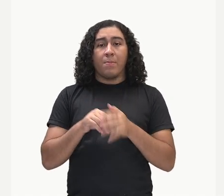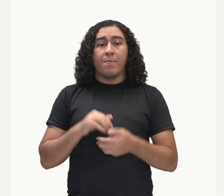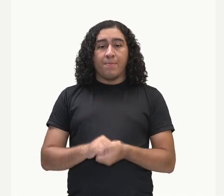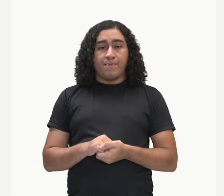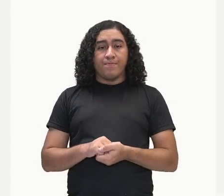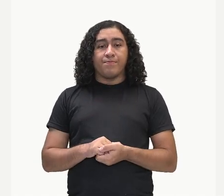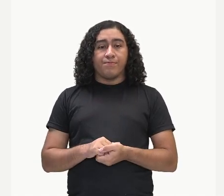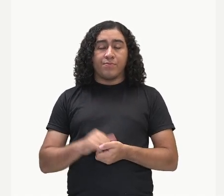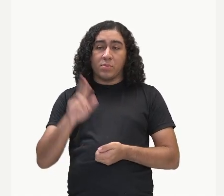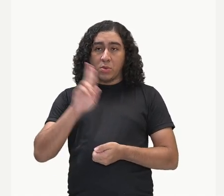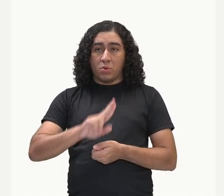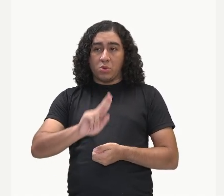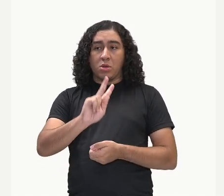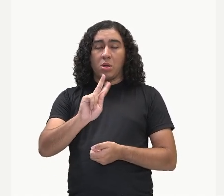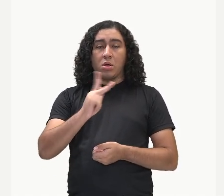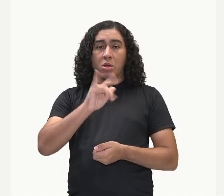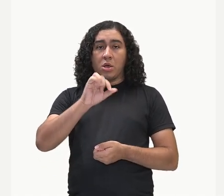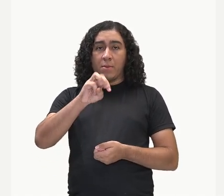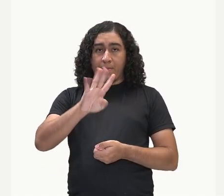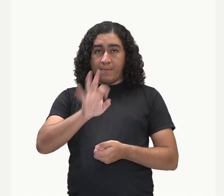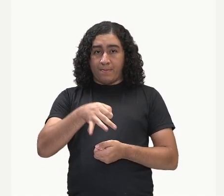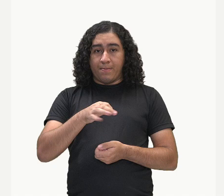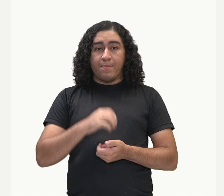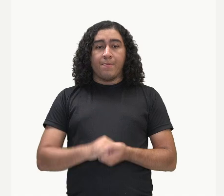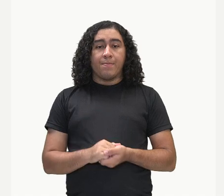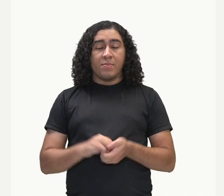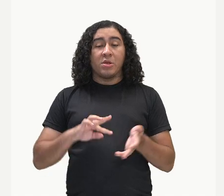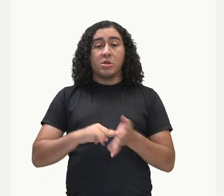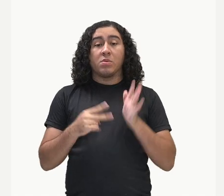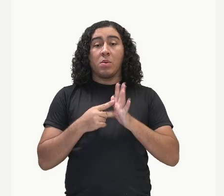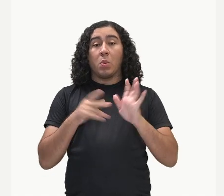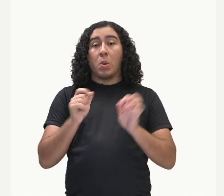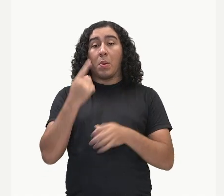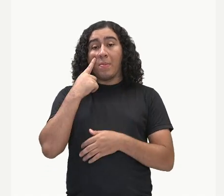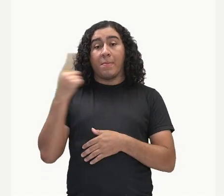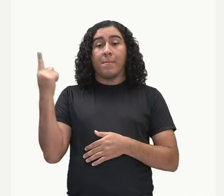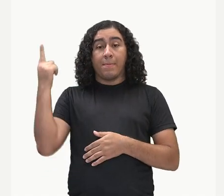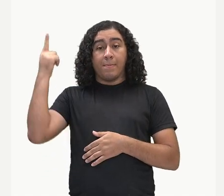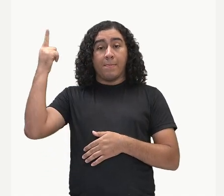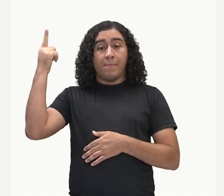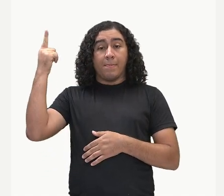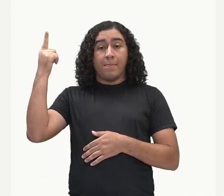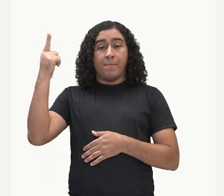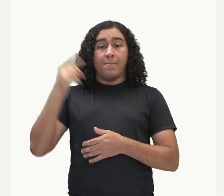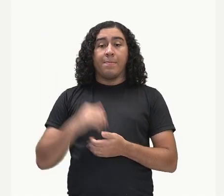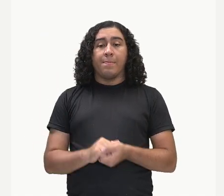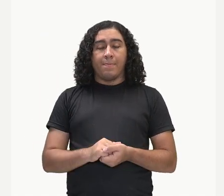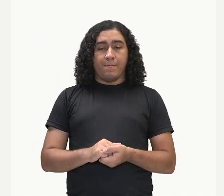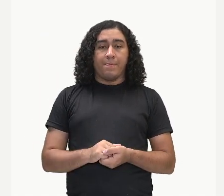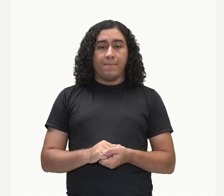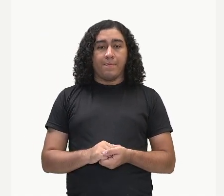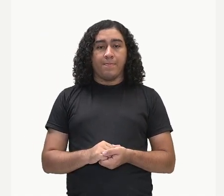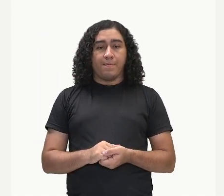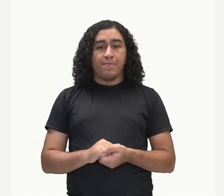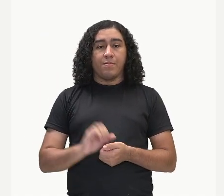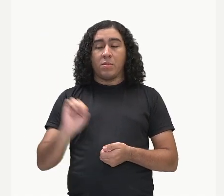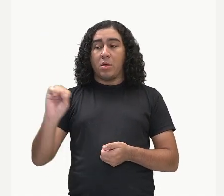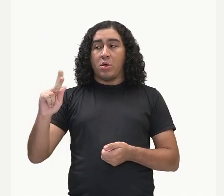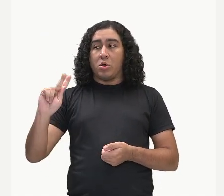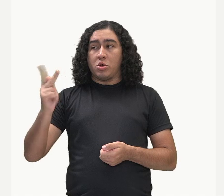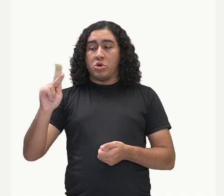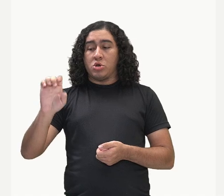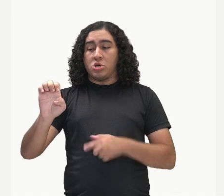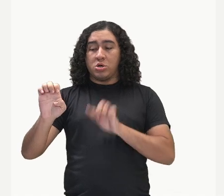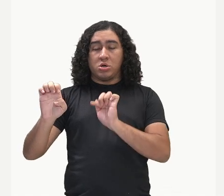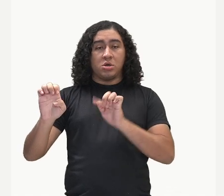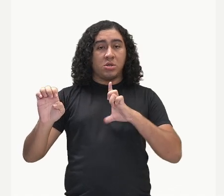vou utilizar o him, ok? Cujo significado, lhe, o, a, ele. She, eu vou ter